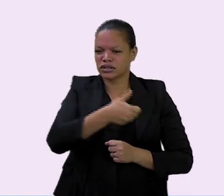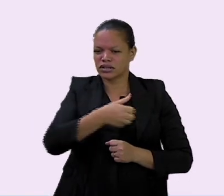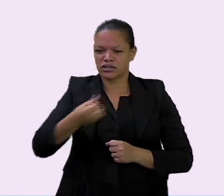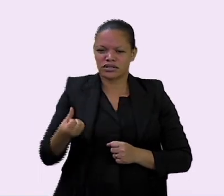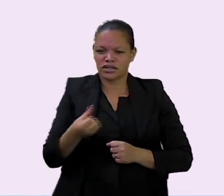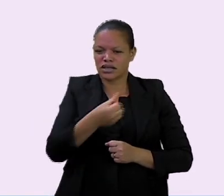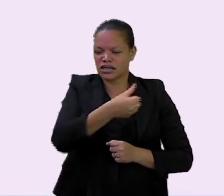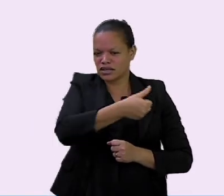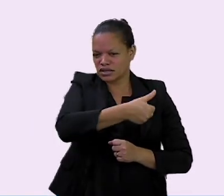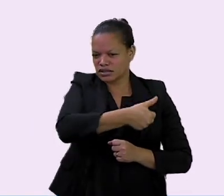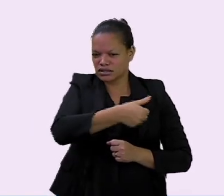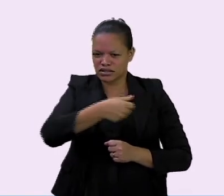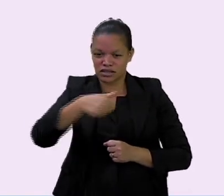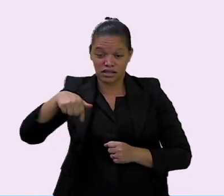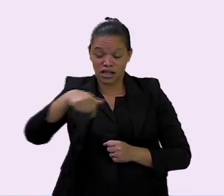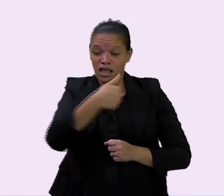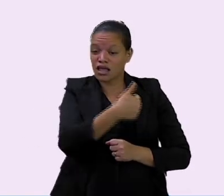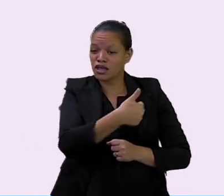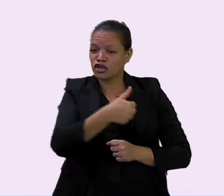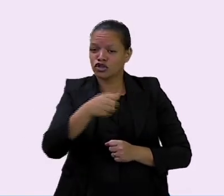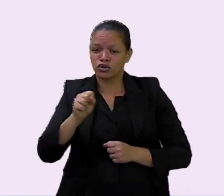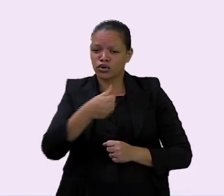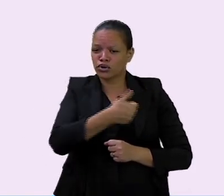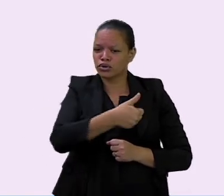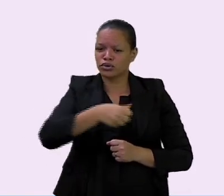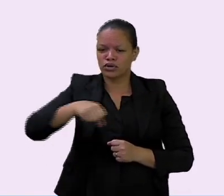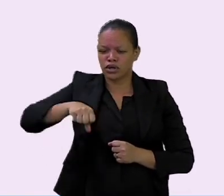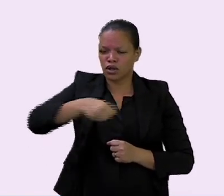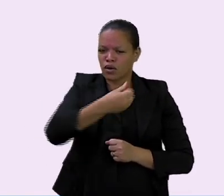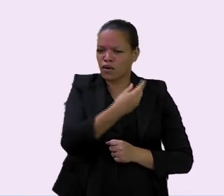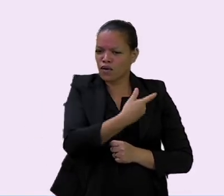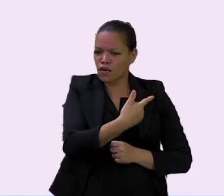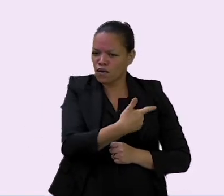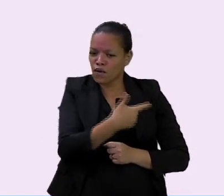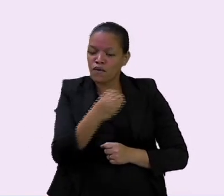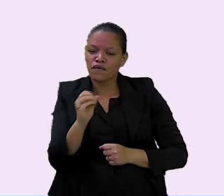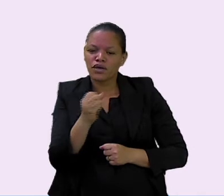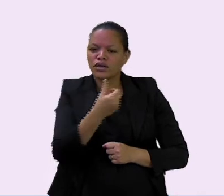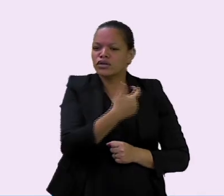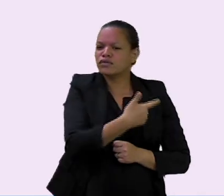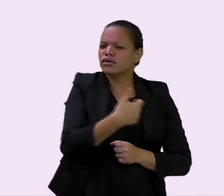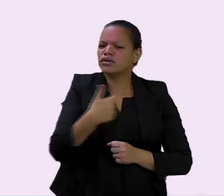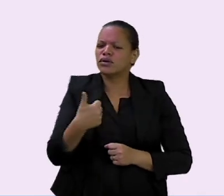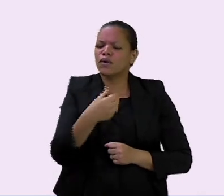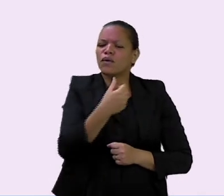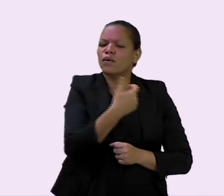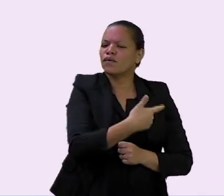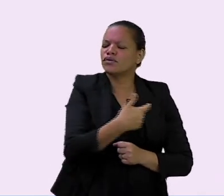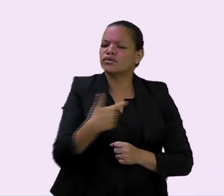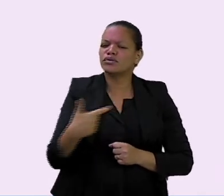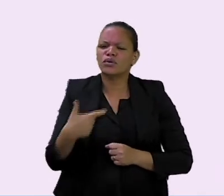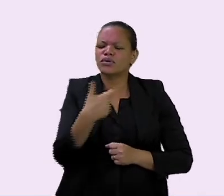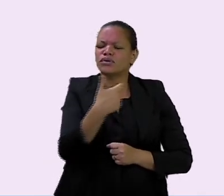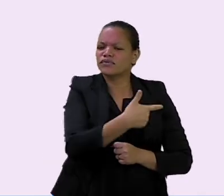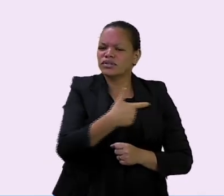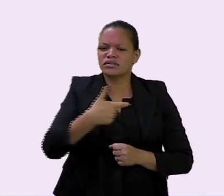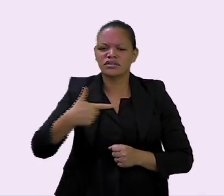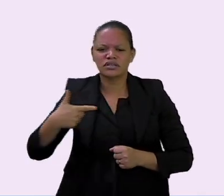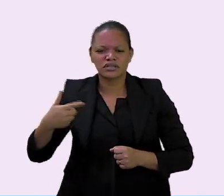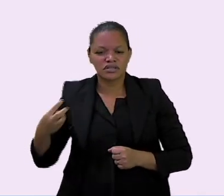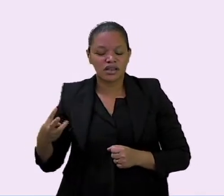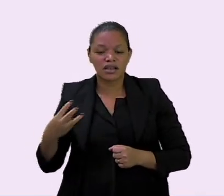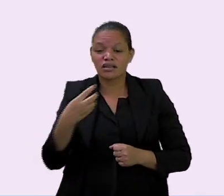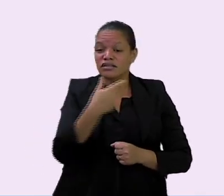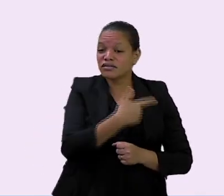25, 26, 27, 28, 29, 30, 31, 32, 33,